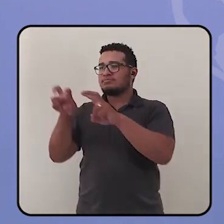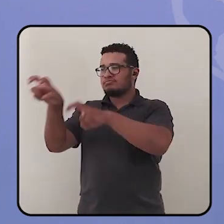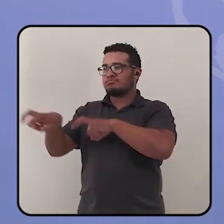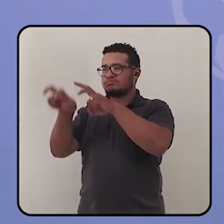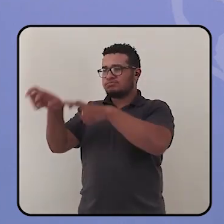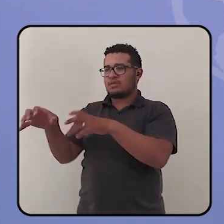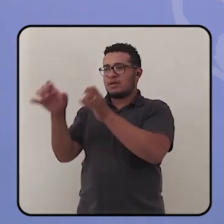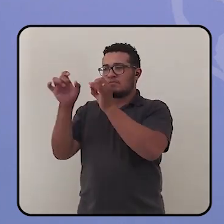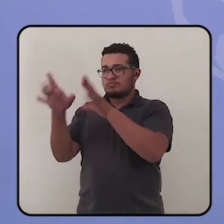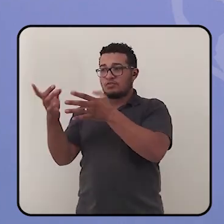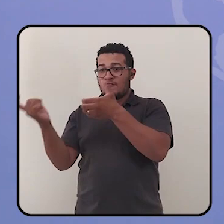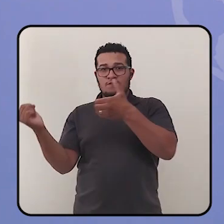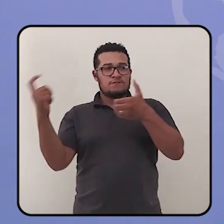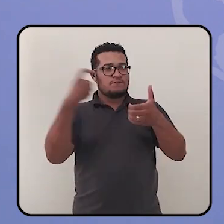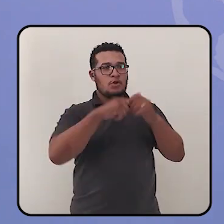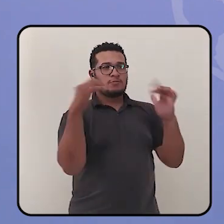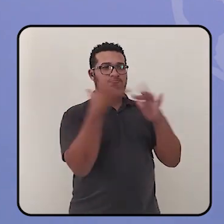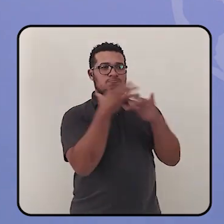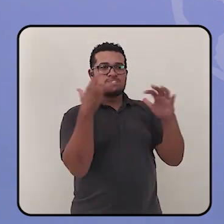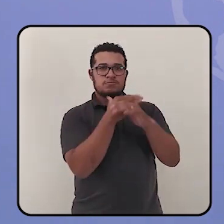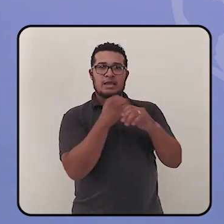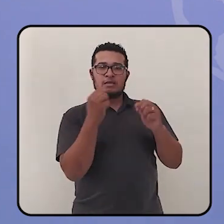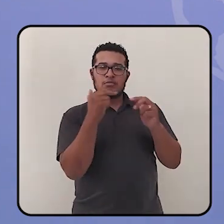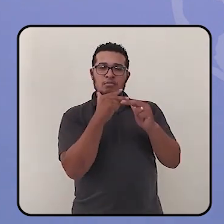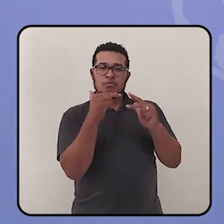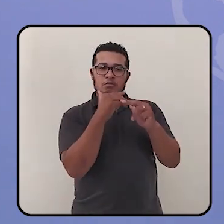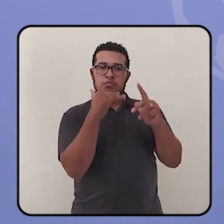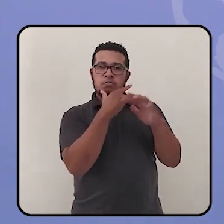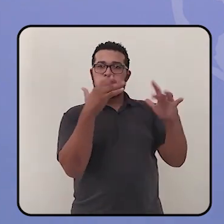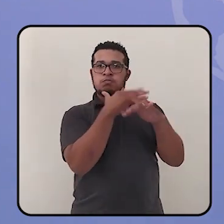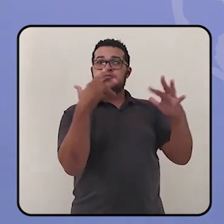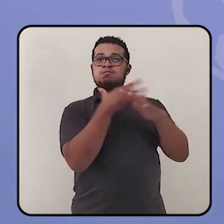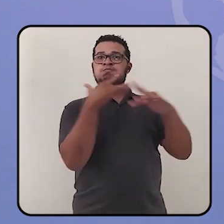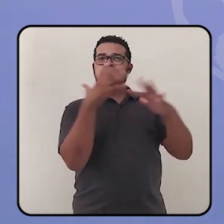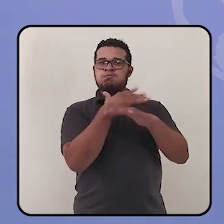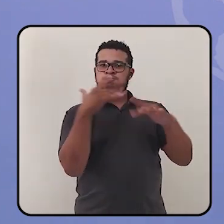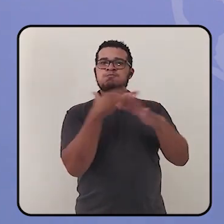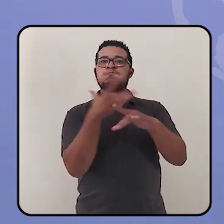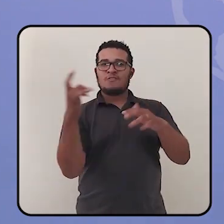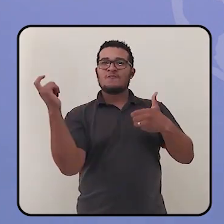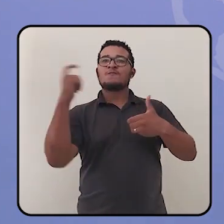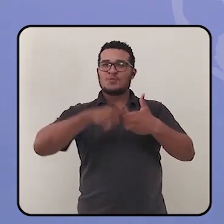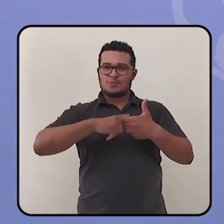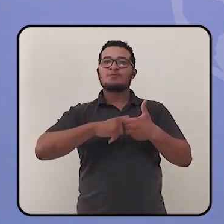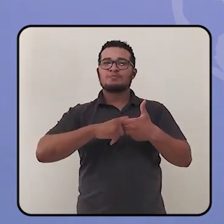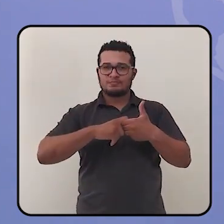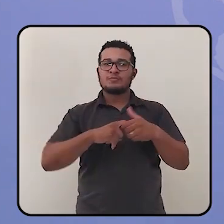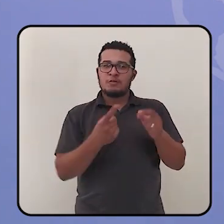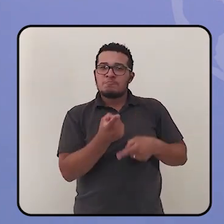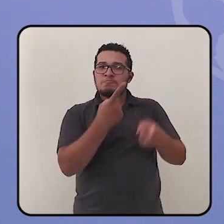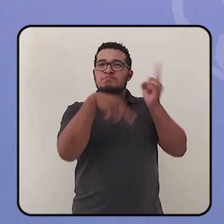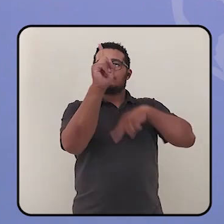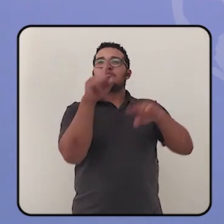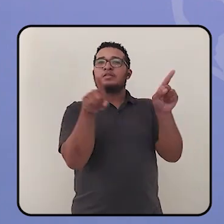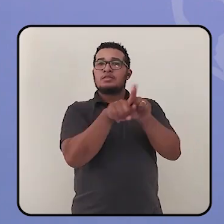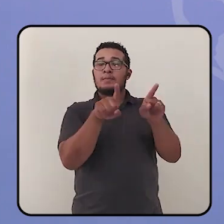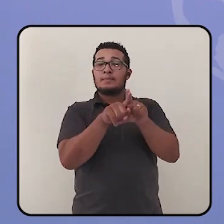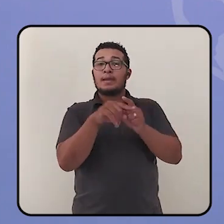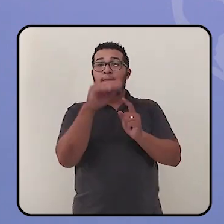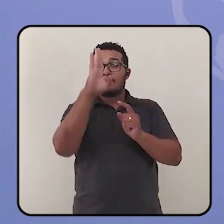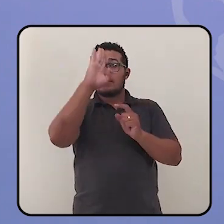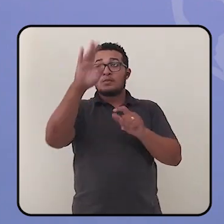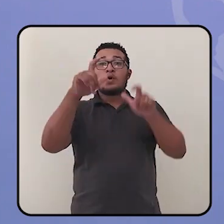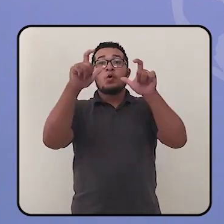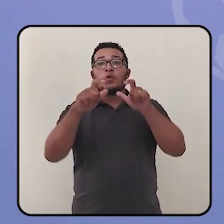voltaram a ganhar nova vida então renascimento urbano renasceram as cidades principalmente na